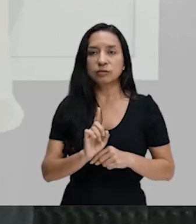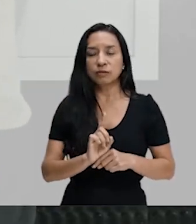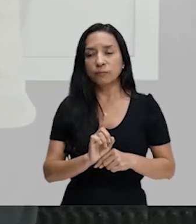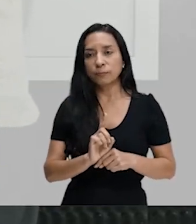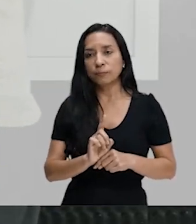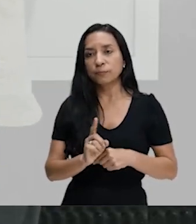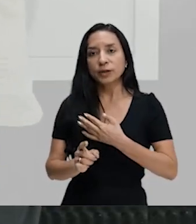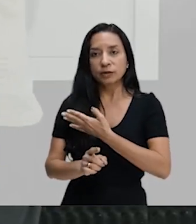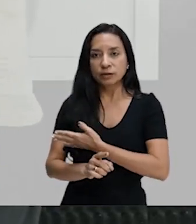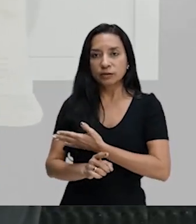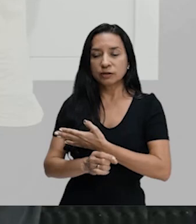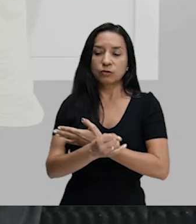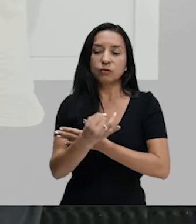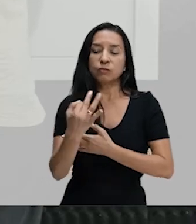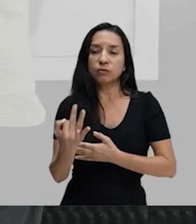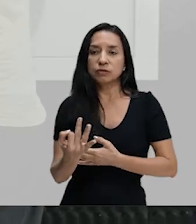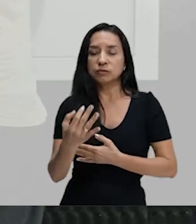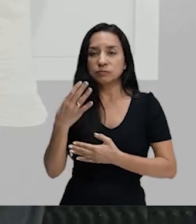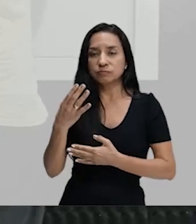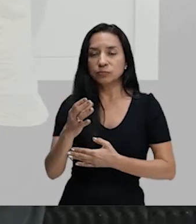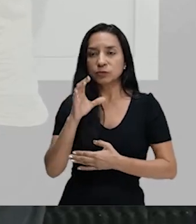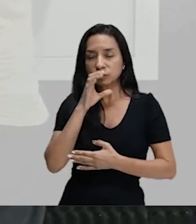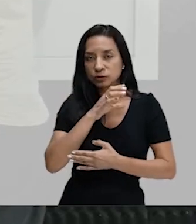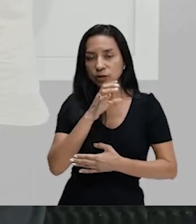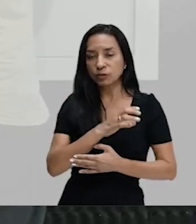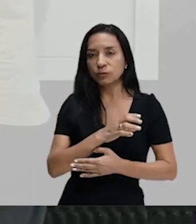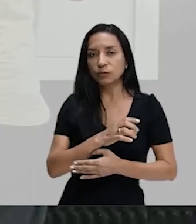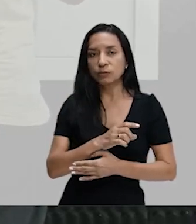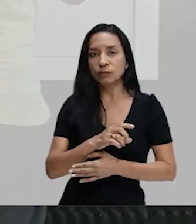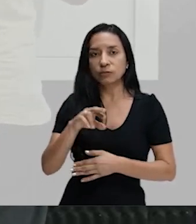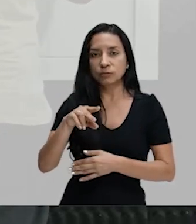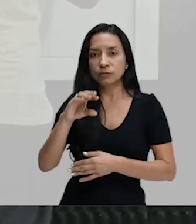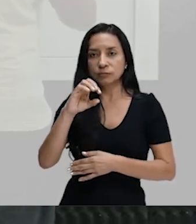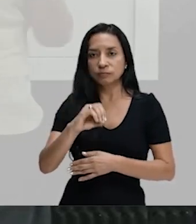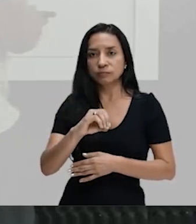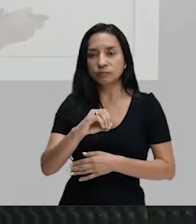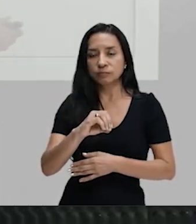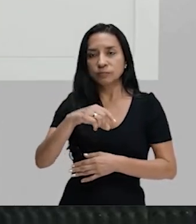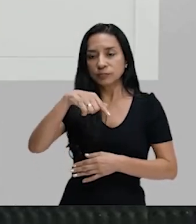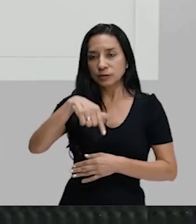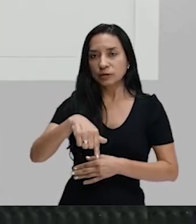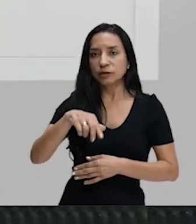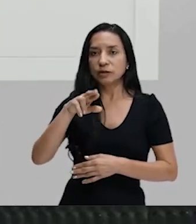a quantidade de calor é igual a zero.